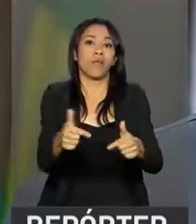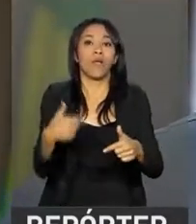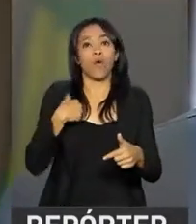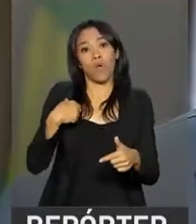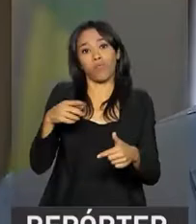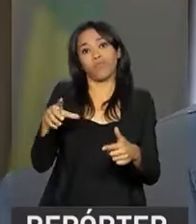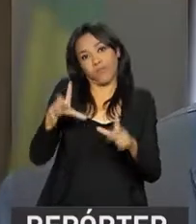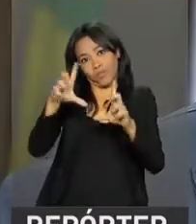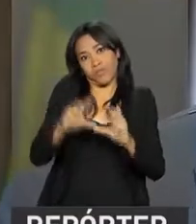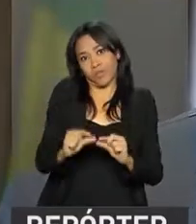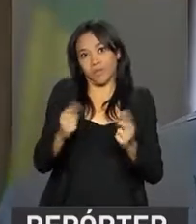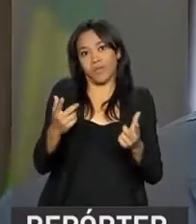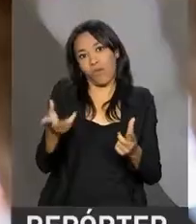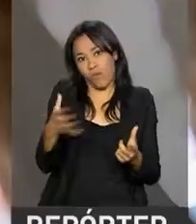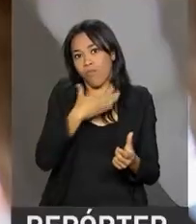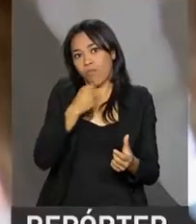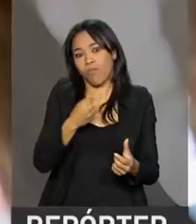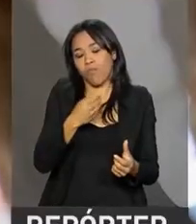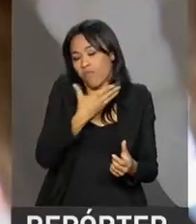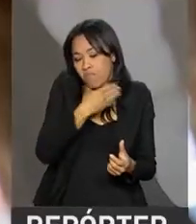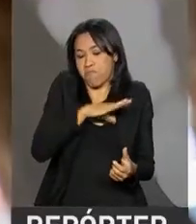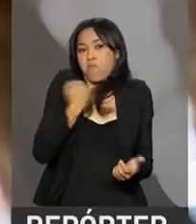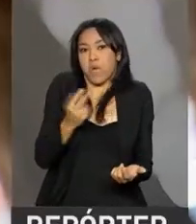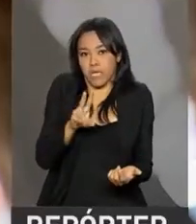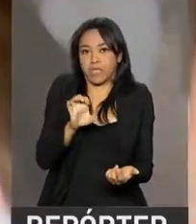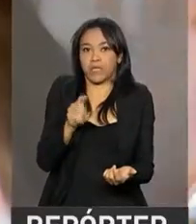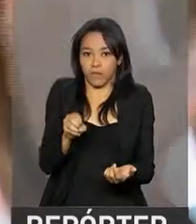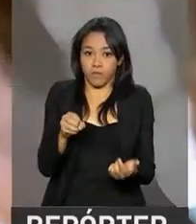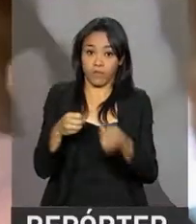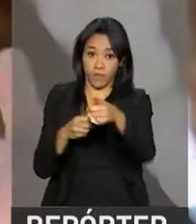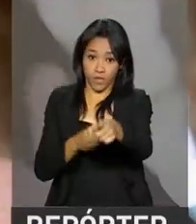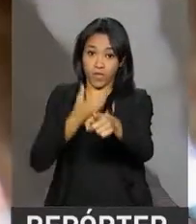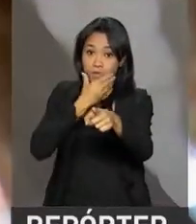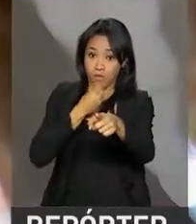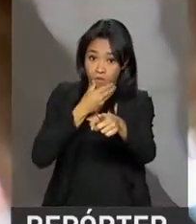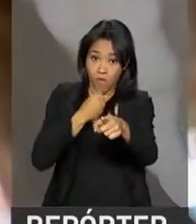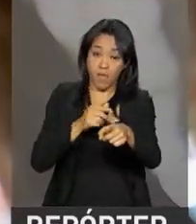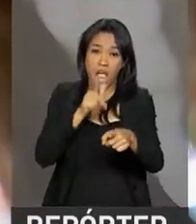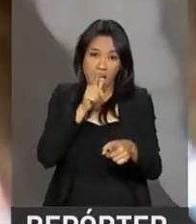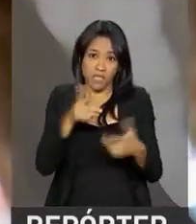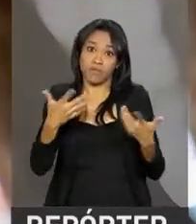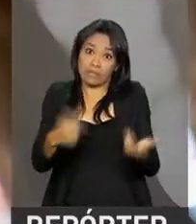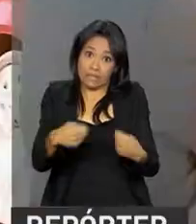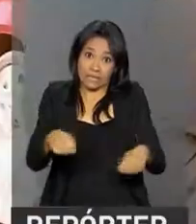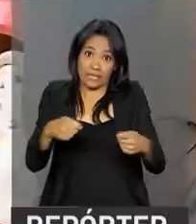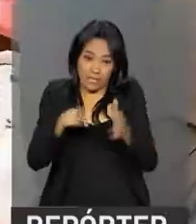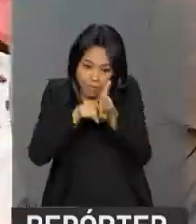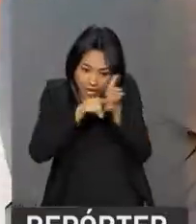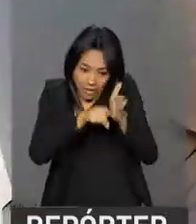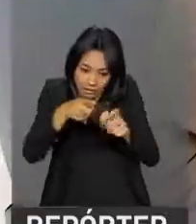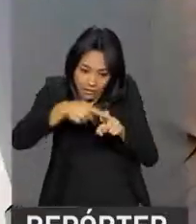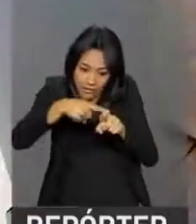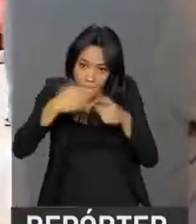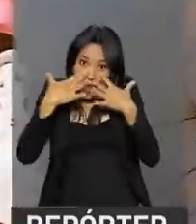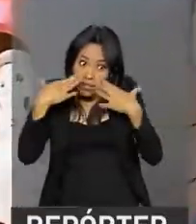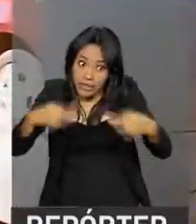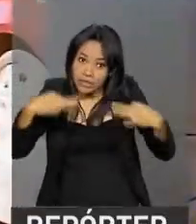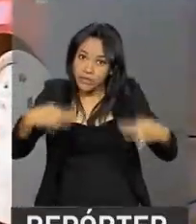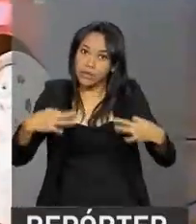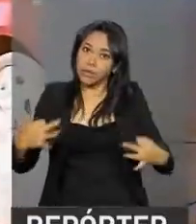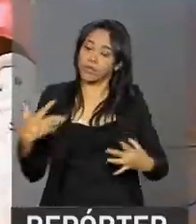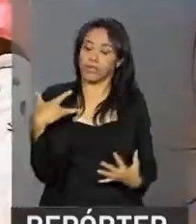abreviado com a morte precoce e se o urologista reforça que os homens precisam ficar mais atentos à saúde